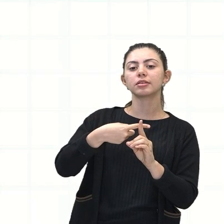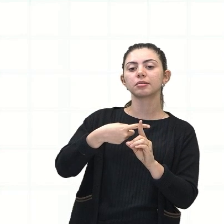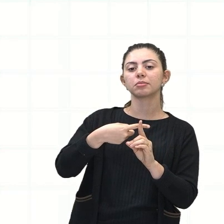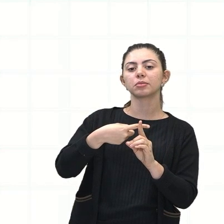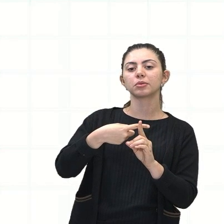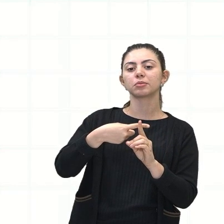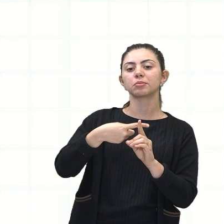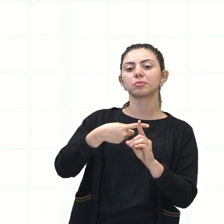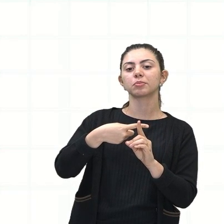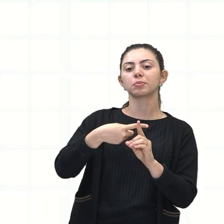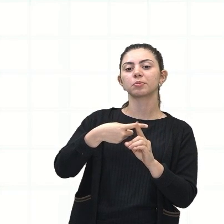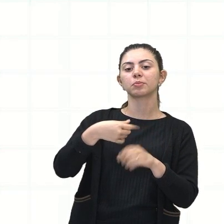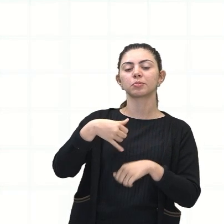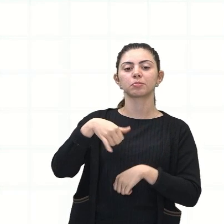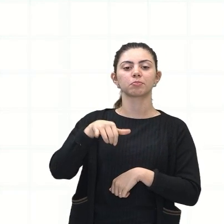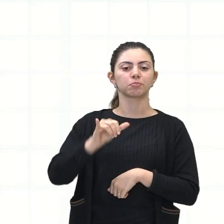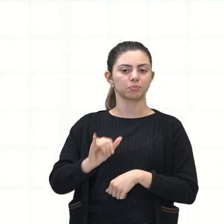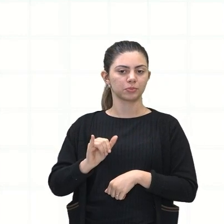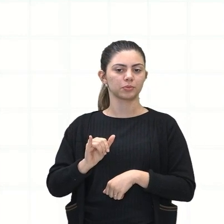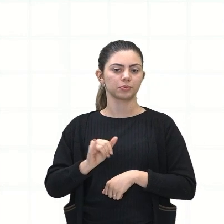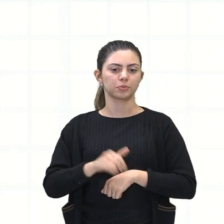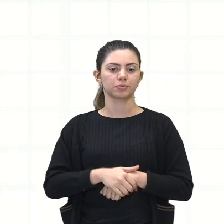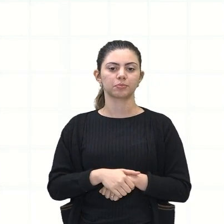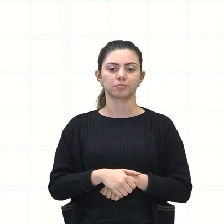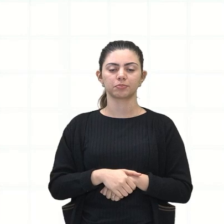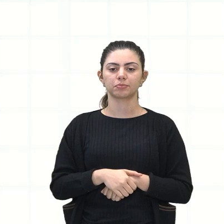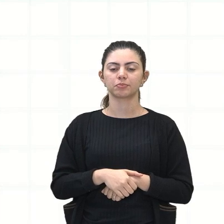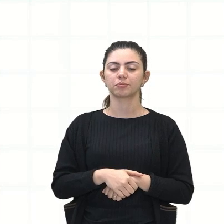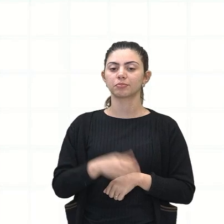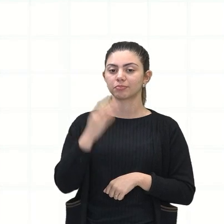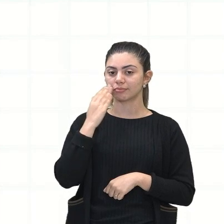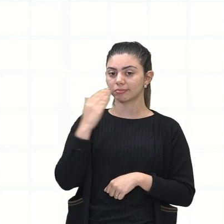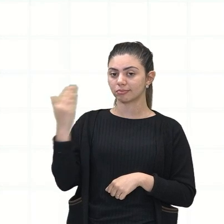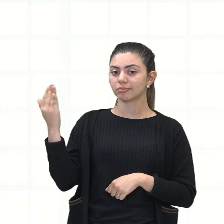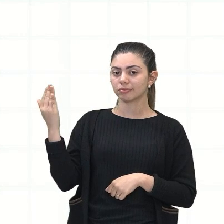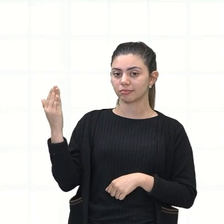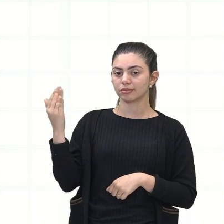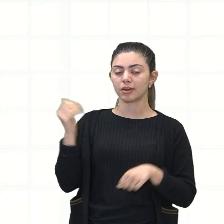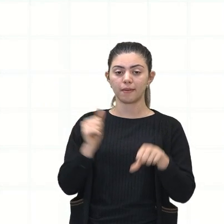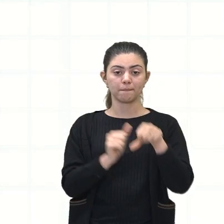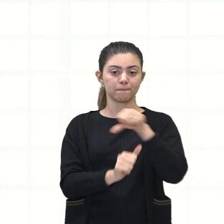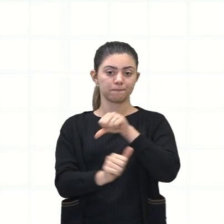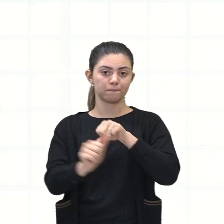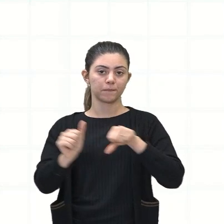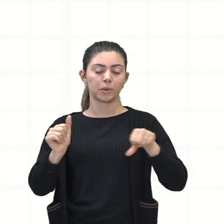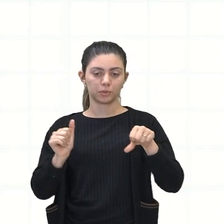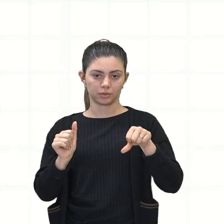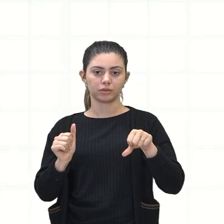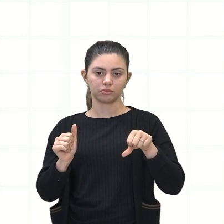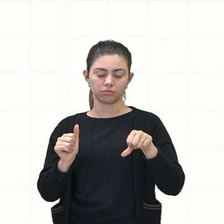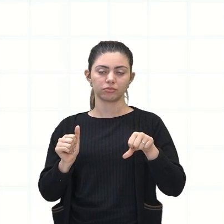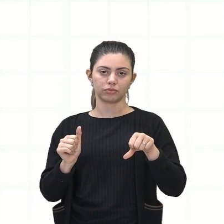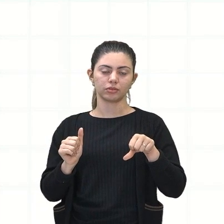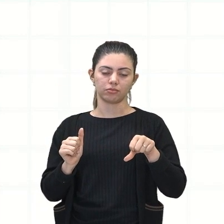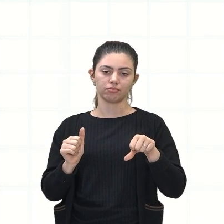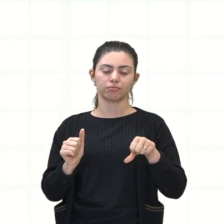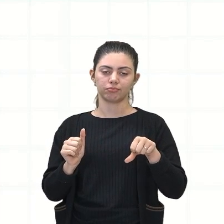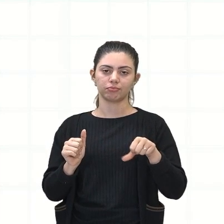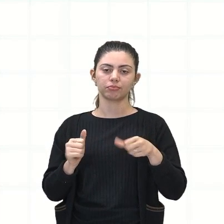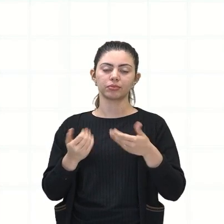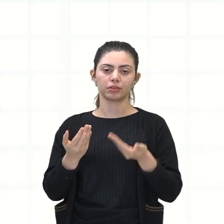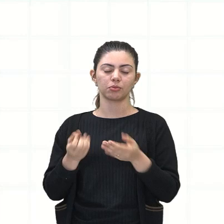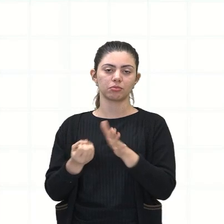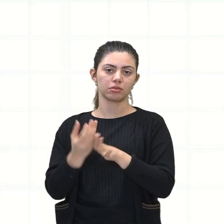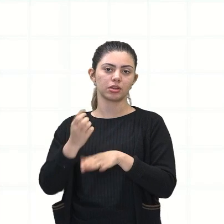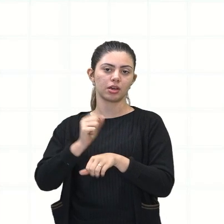né? Serious, sério. Seriously, seriously, seriamente. Então, é o